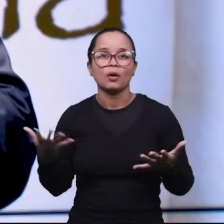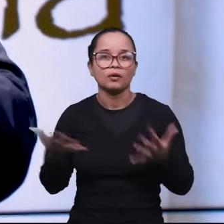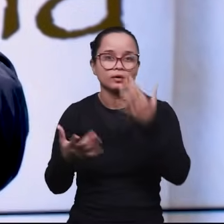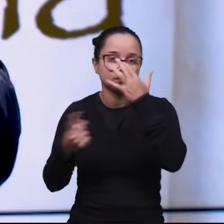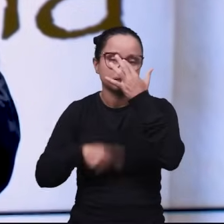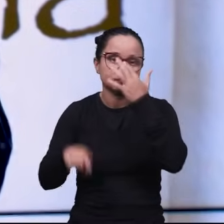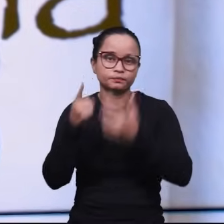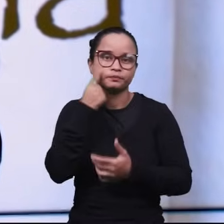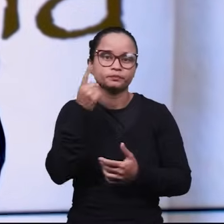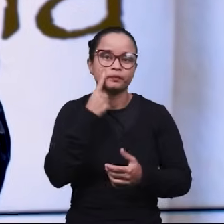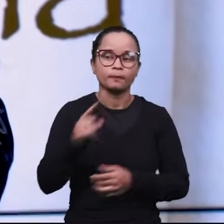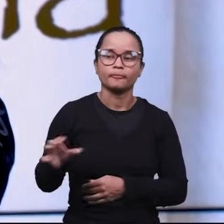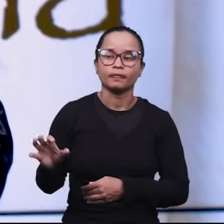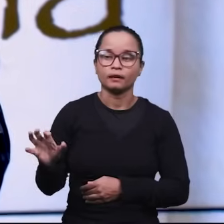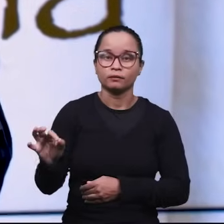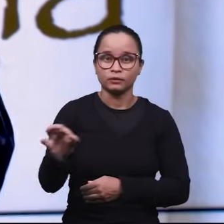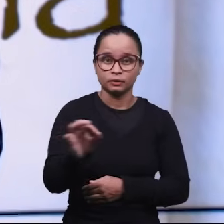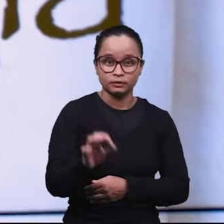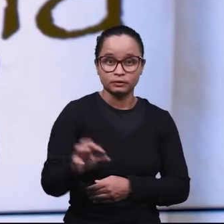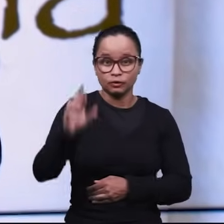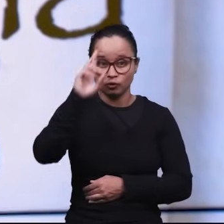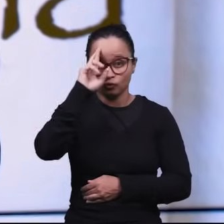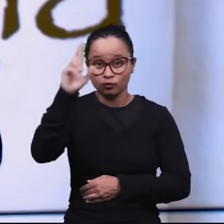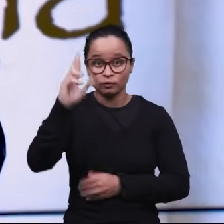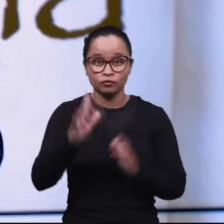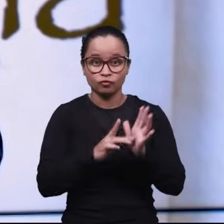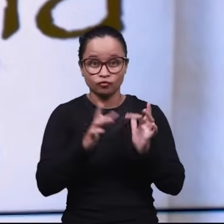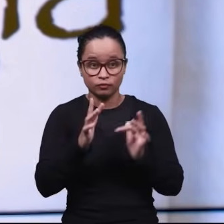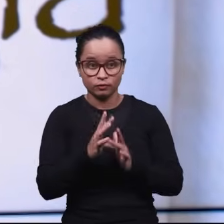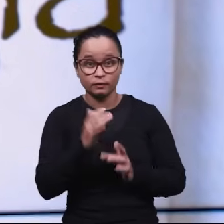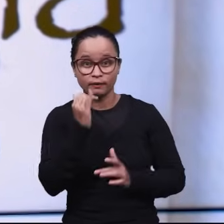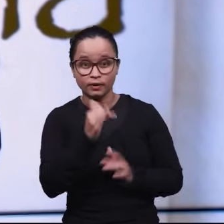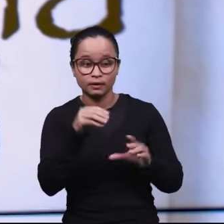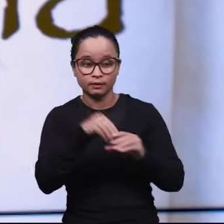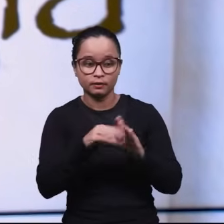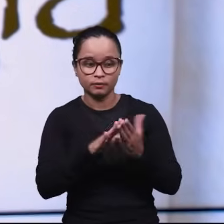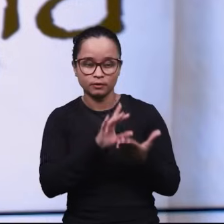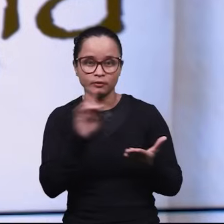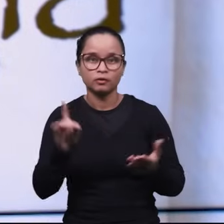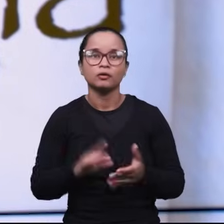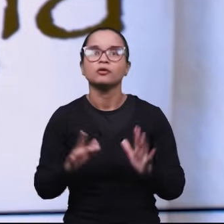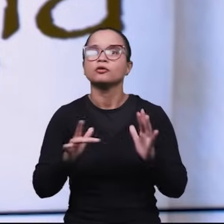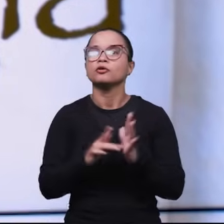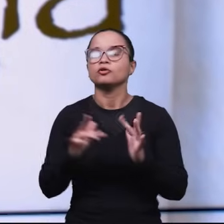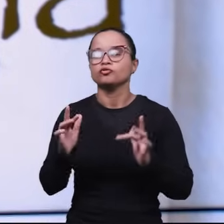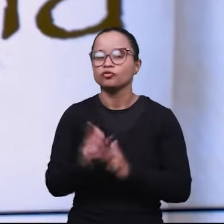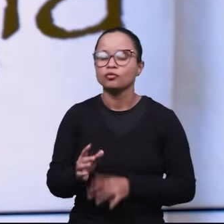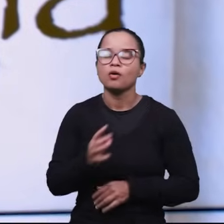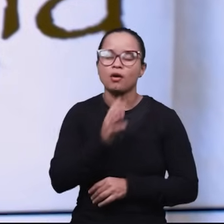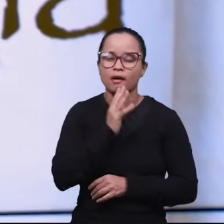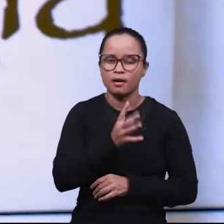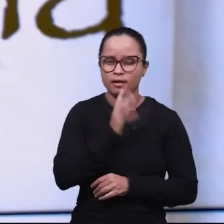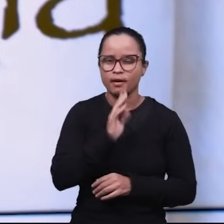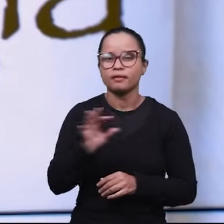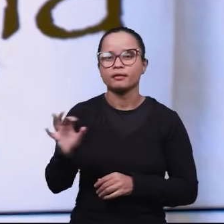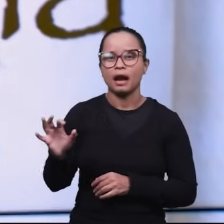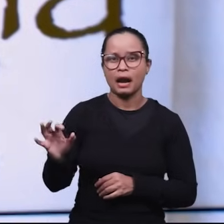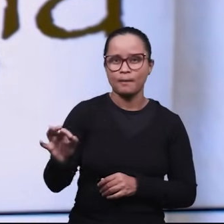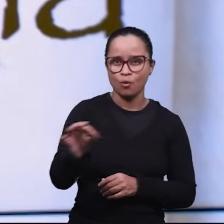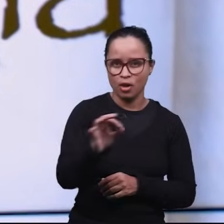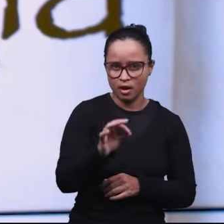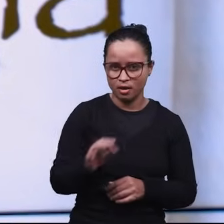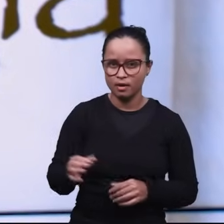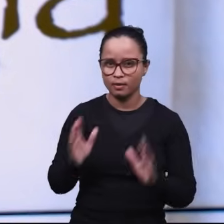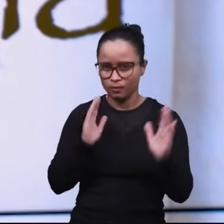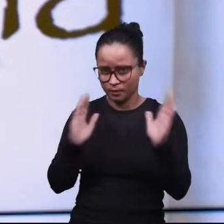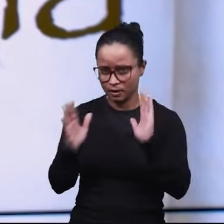ver as moedas citadas pelo Senhor Jesus na Bíblia. Jesus conhecia muito bem as moedas de seu